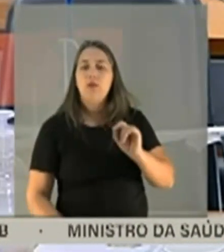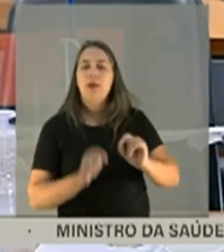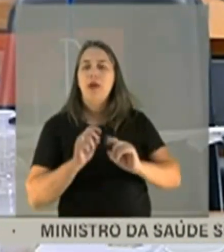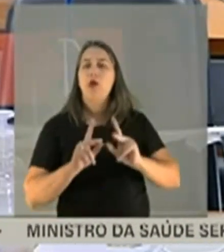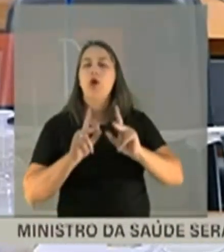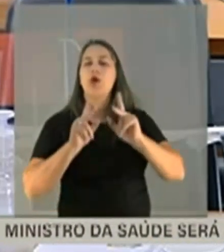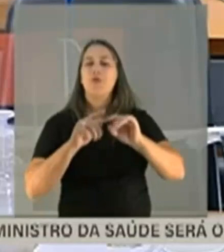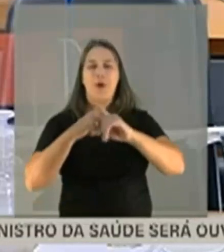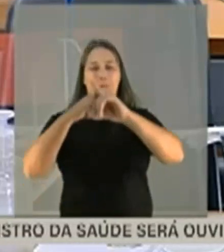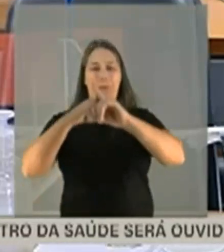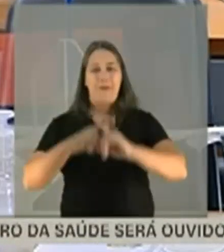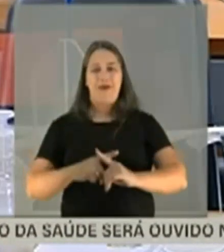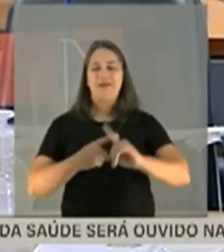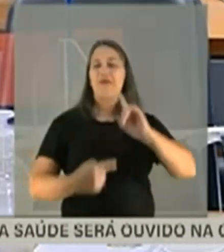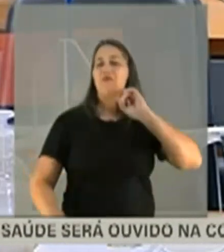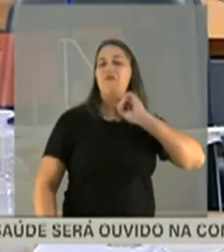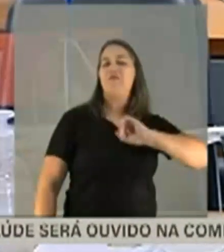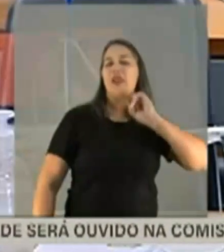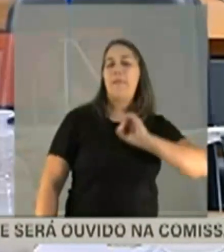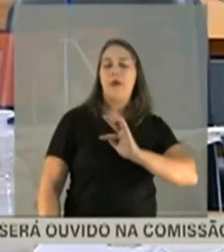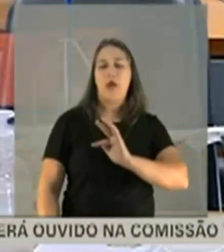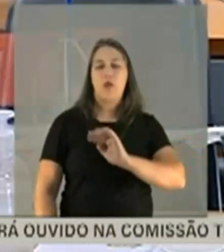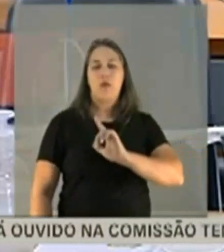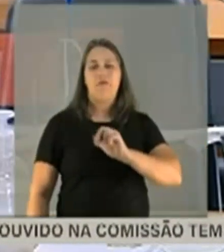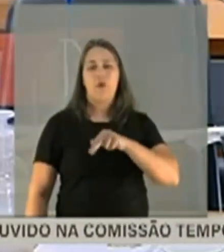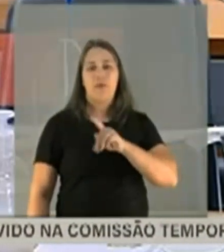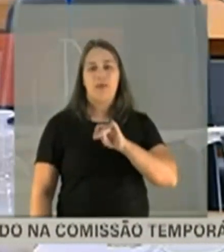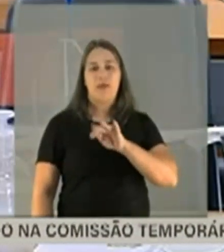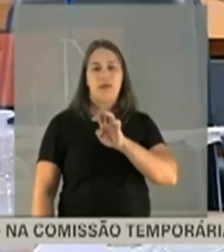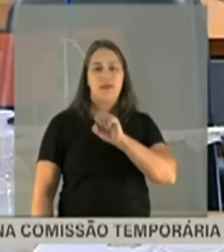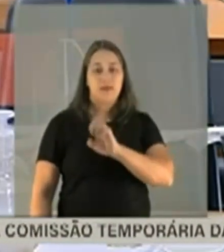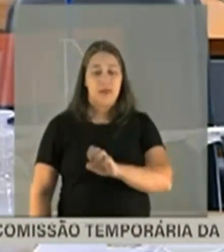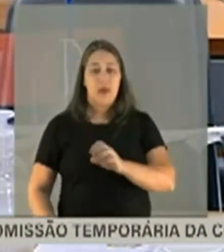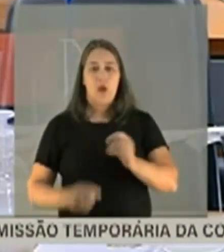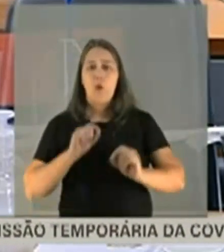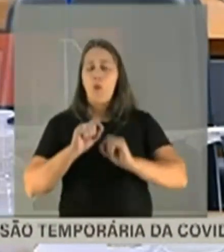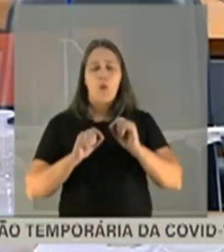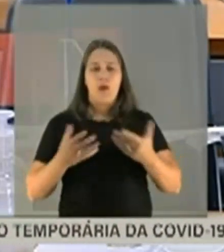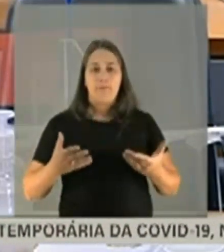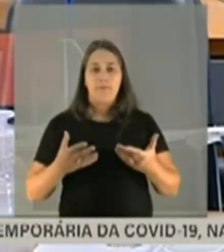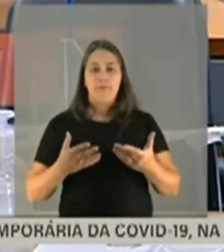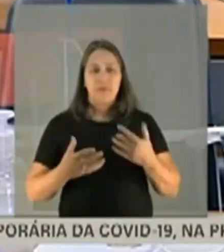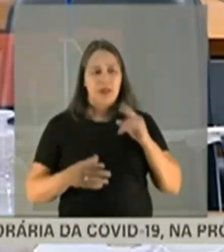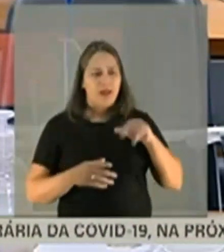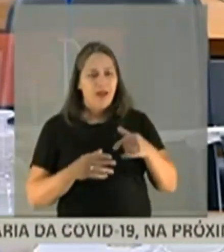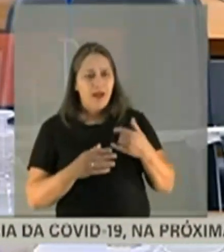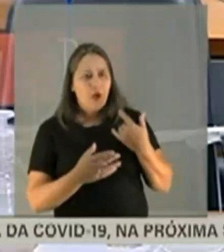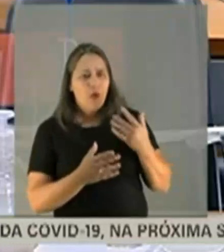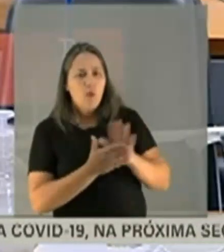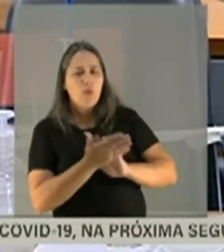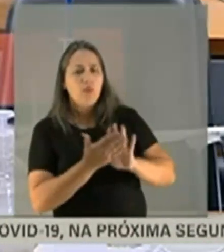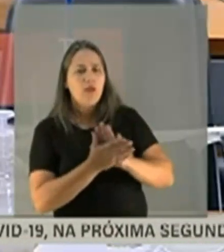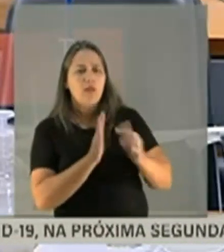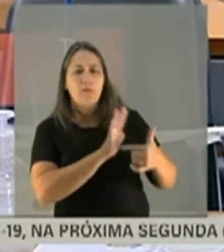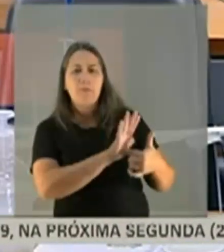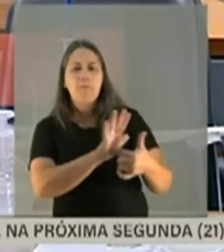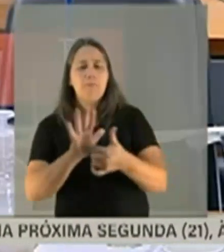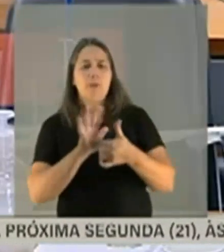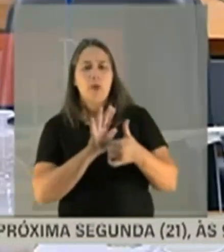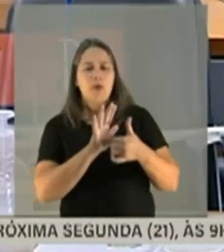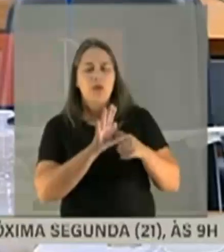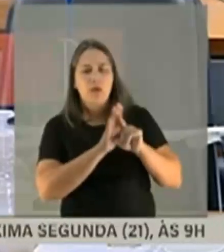fla-flu. E as meta-análises são ou não são o nível máximo de evidência científica? Rapidamente, até porque o senhor já falou em